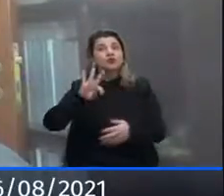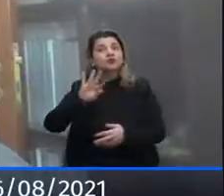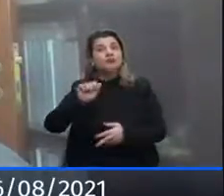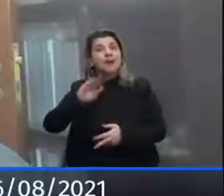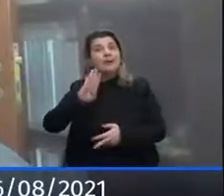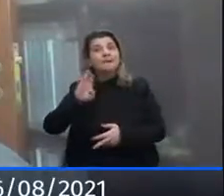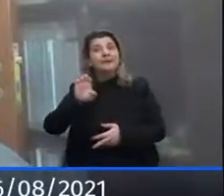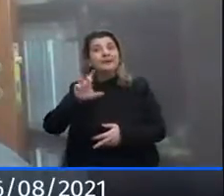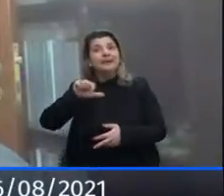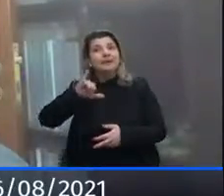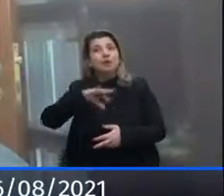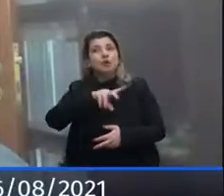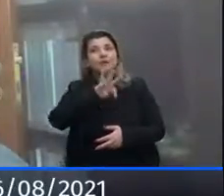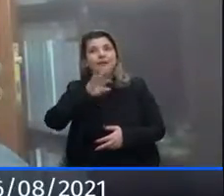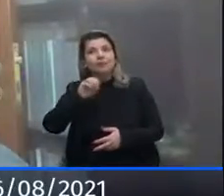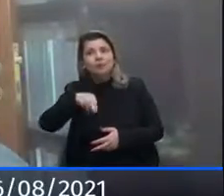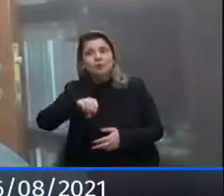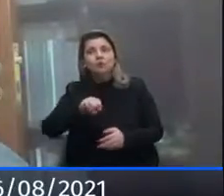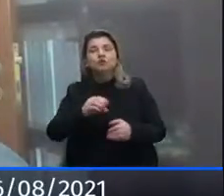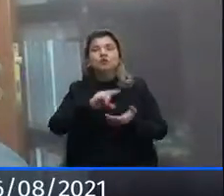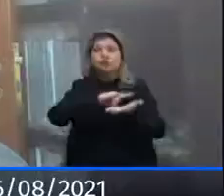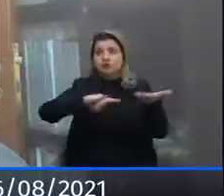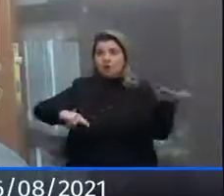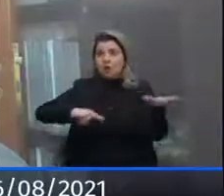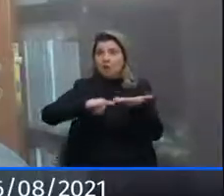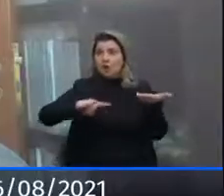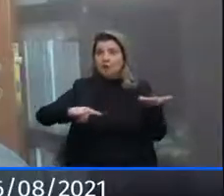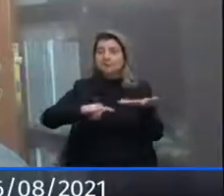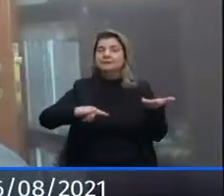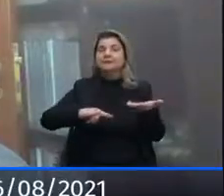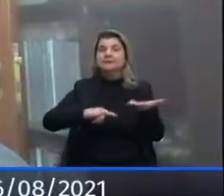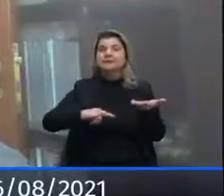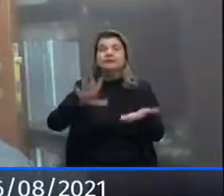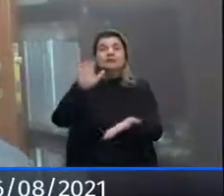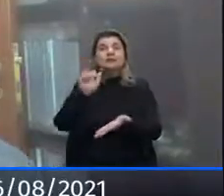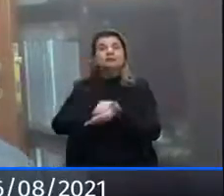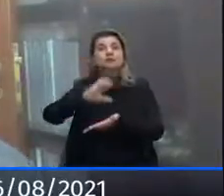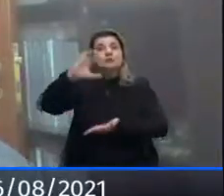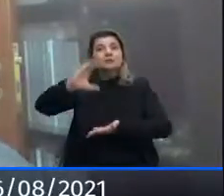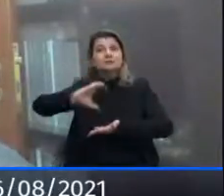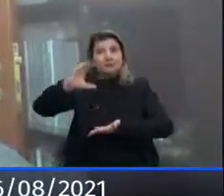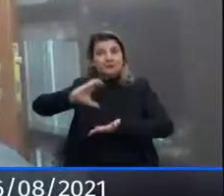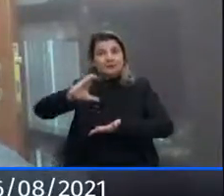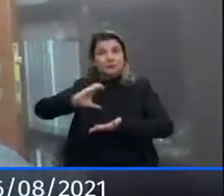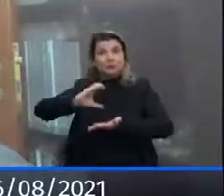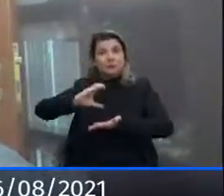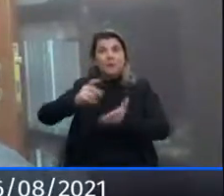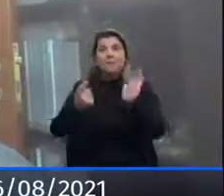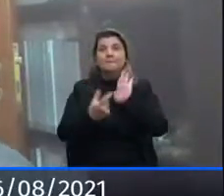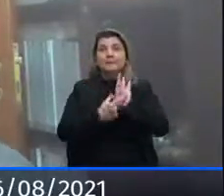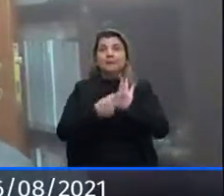de notas e de ofício de registro civil das pessoas naturais. Parágrafo único.